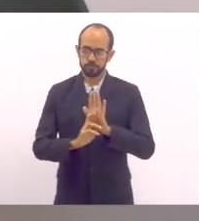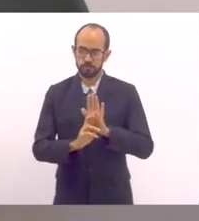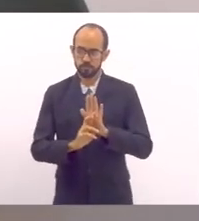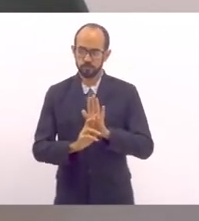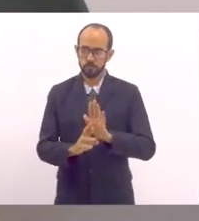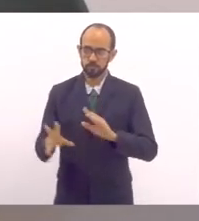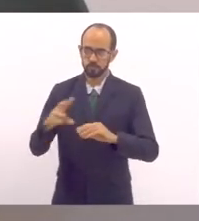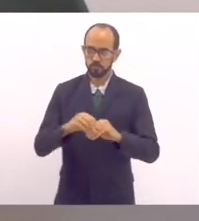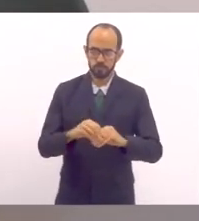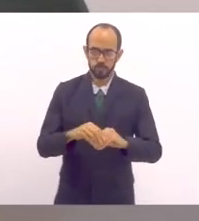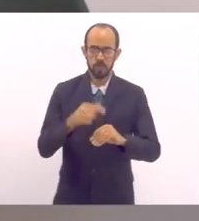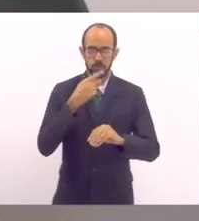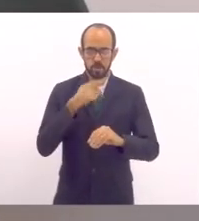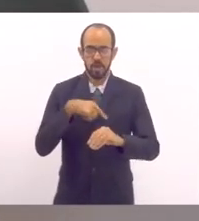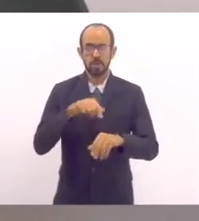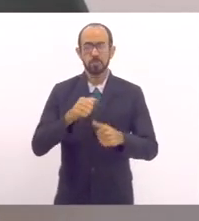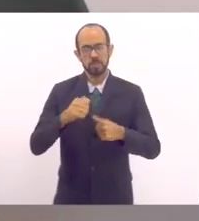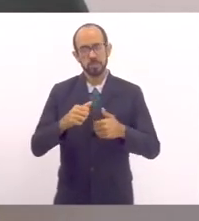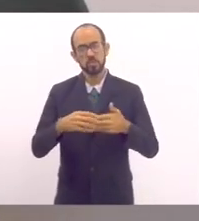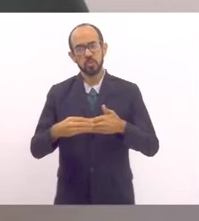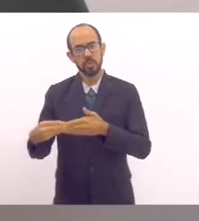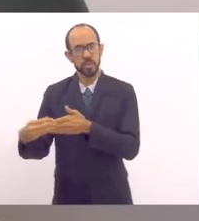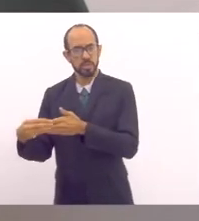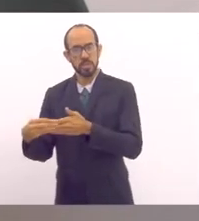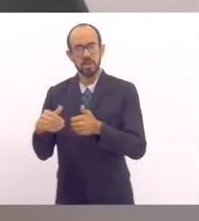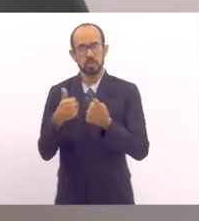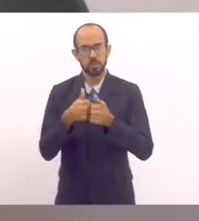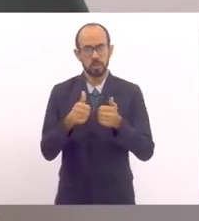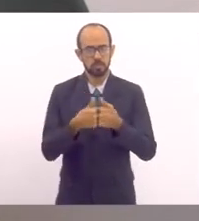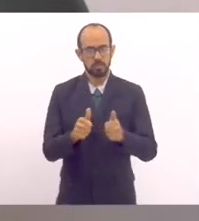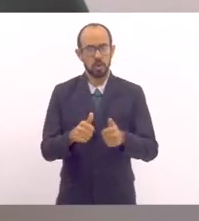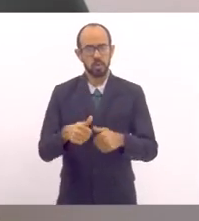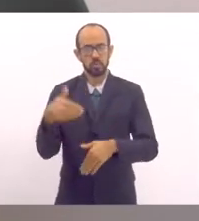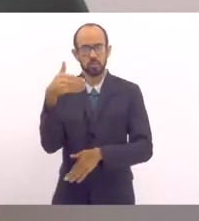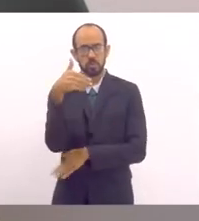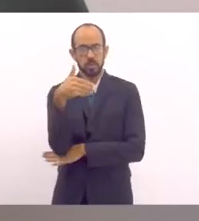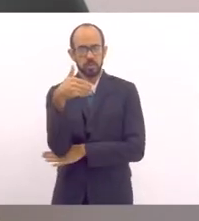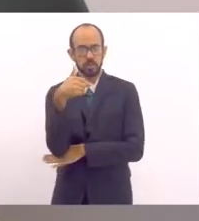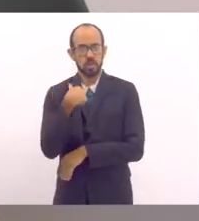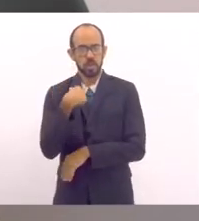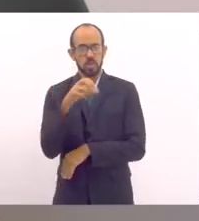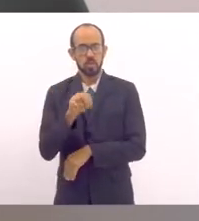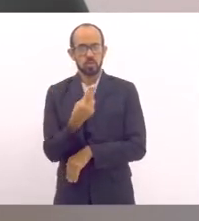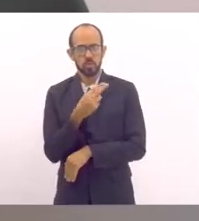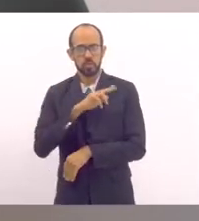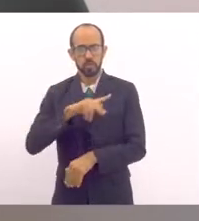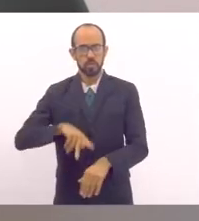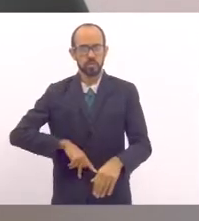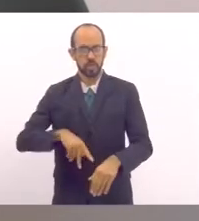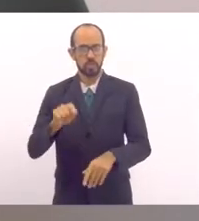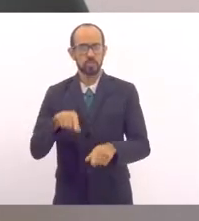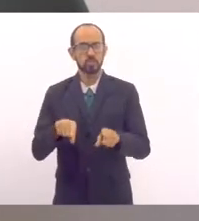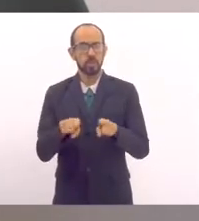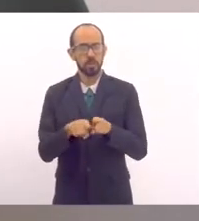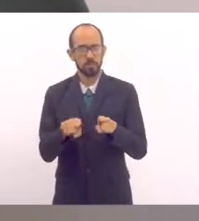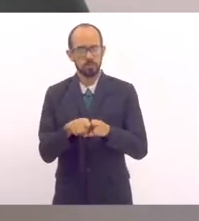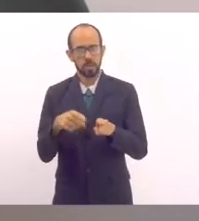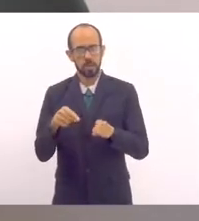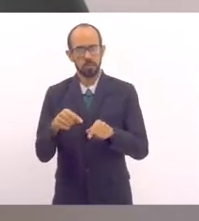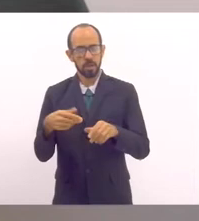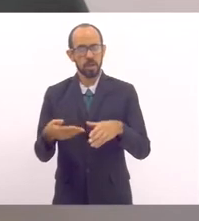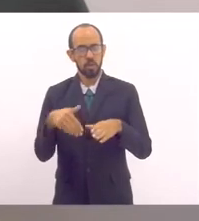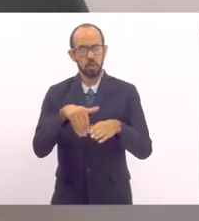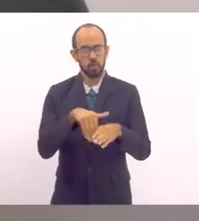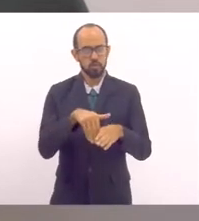incluir o guia, de incluir lá o pessoal do transporte, a hotelaria, que eu sou presidente de convênio de Biro, a gente luta muito pela inclusão da hotelaria, principalmente